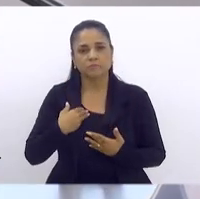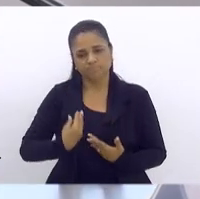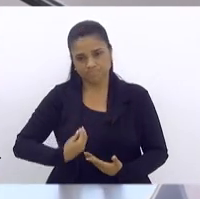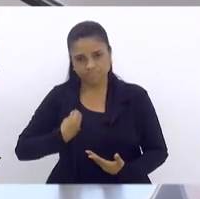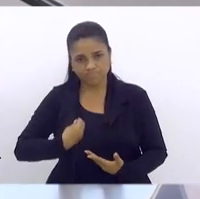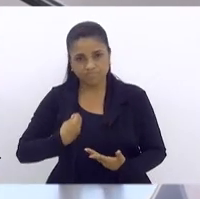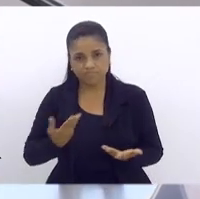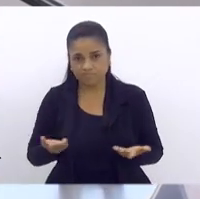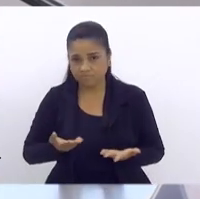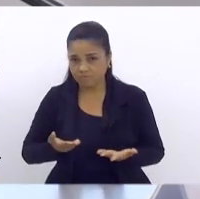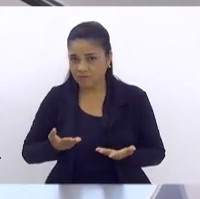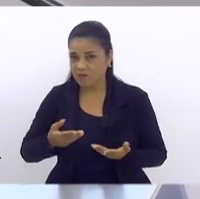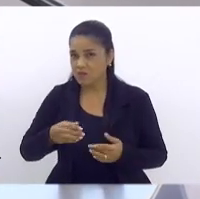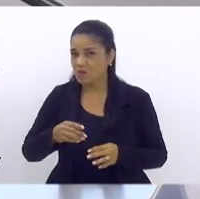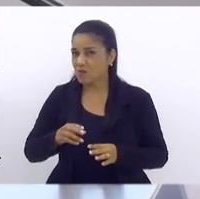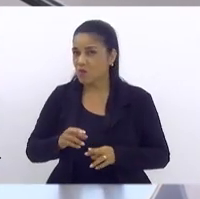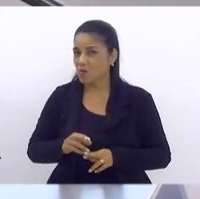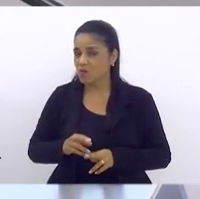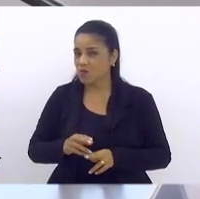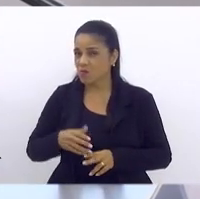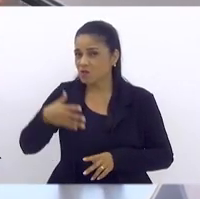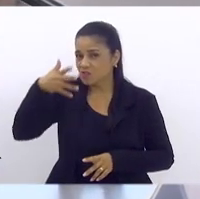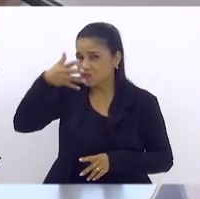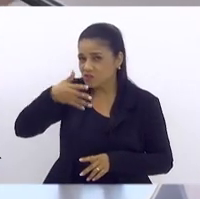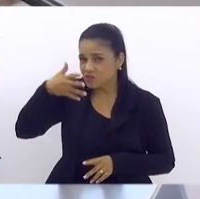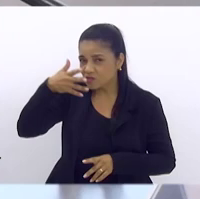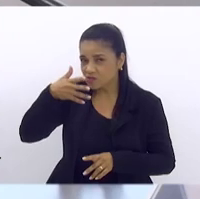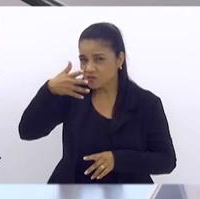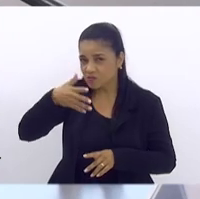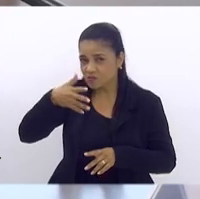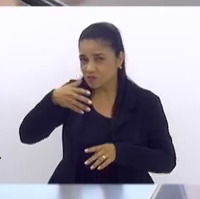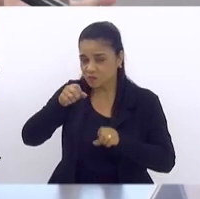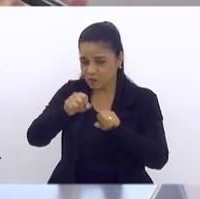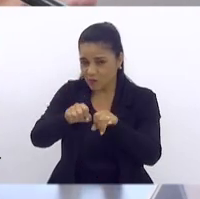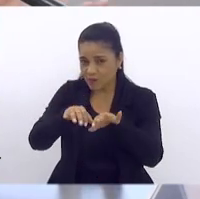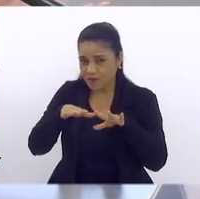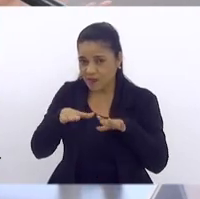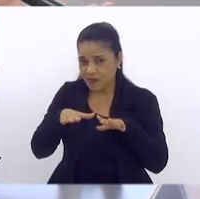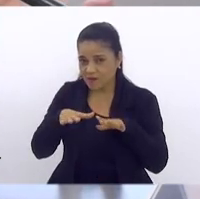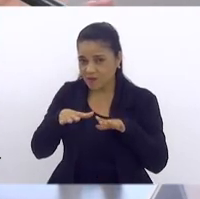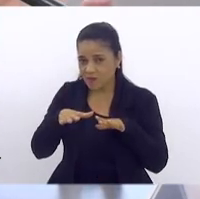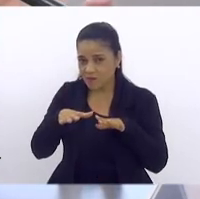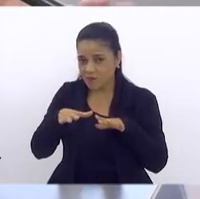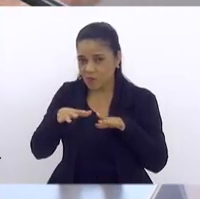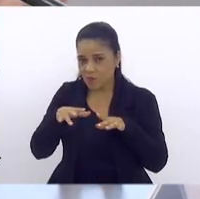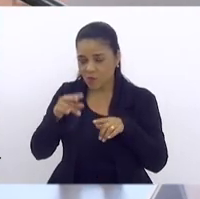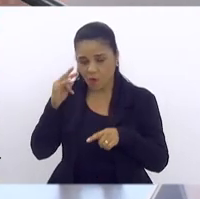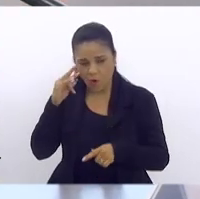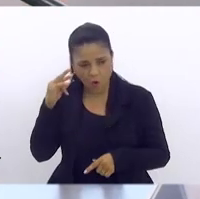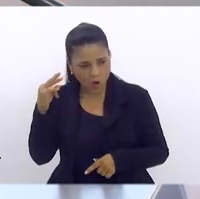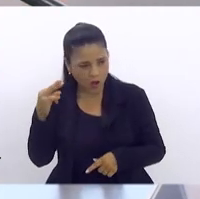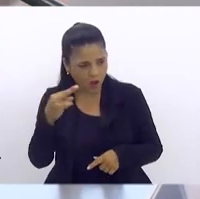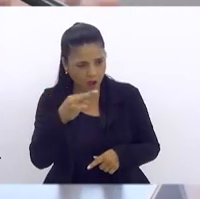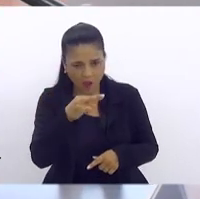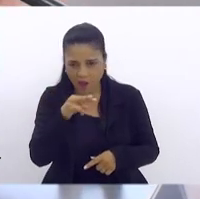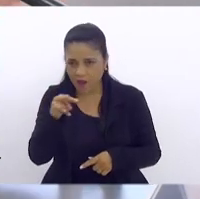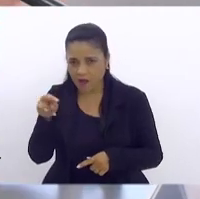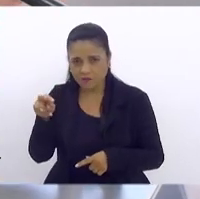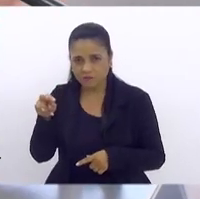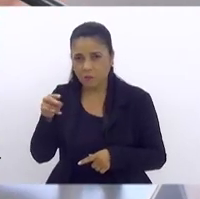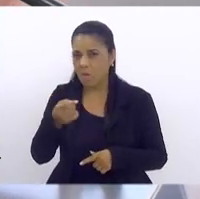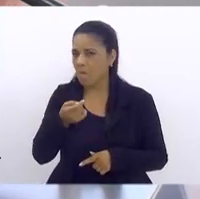porque ninguém discursa no plenário olhando o plenário, porque você está discursando para